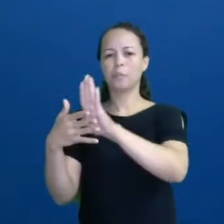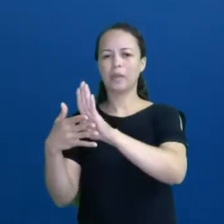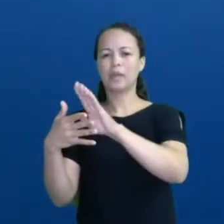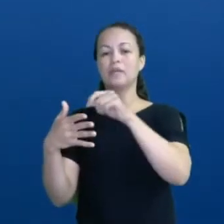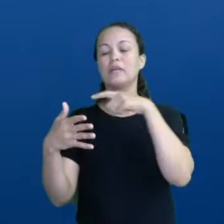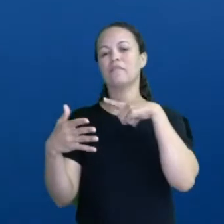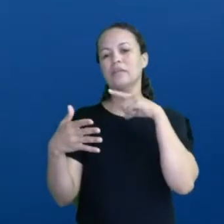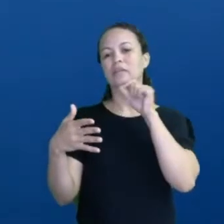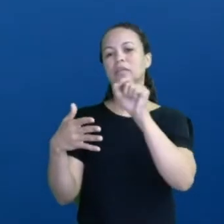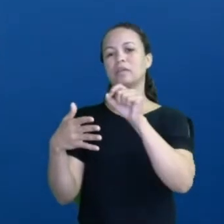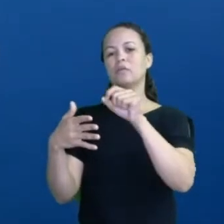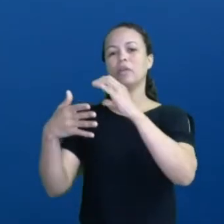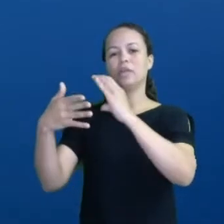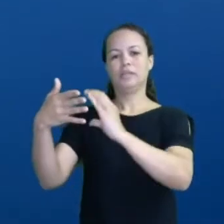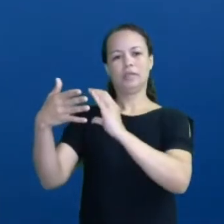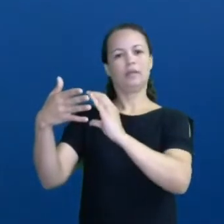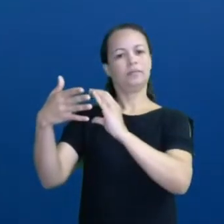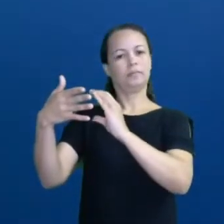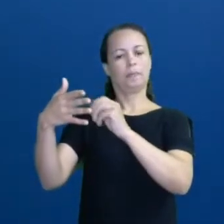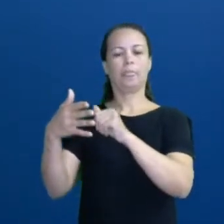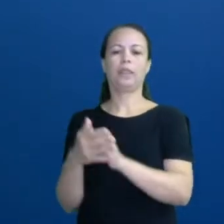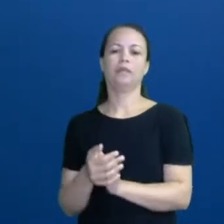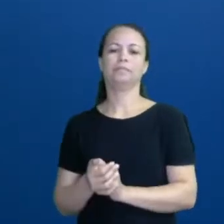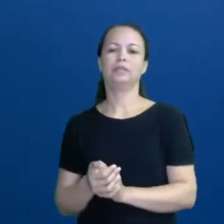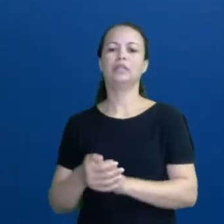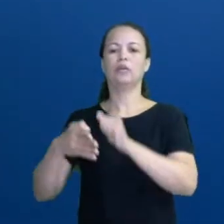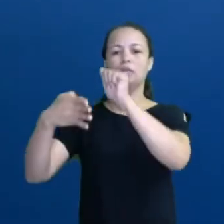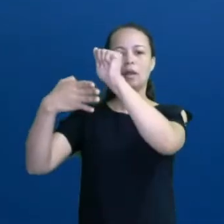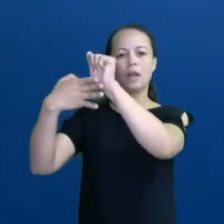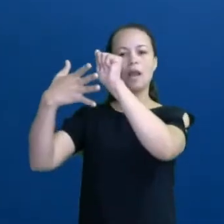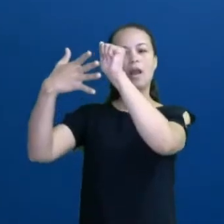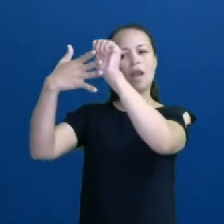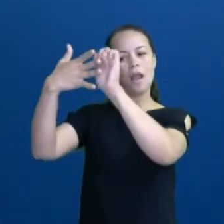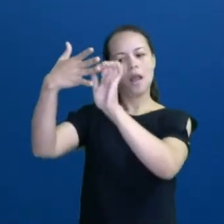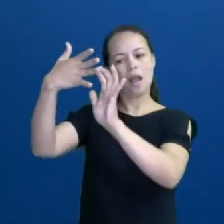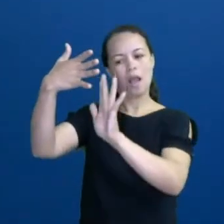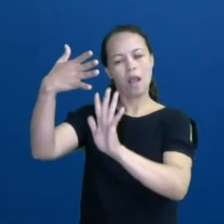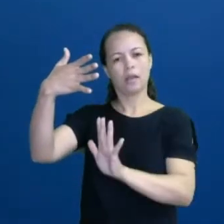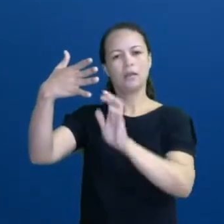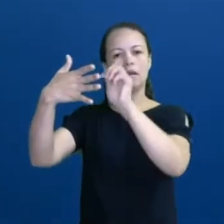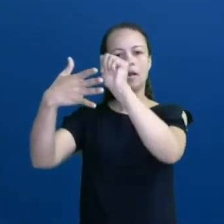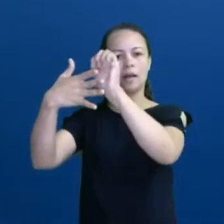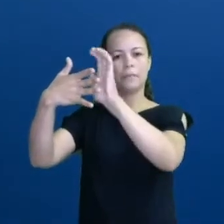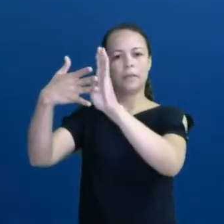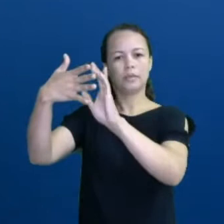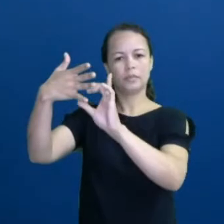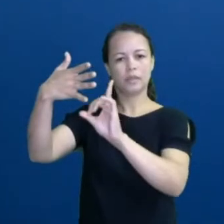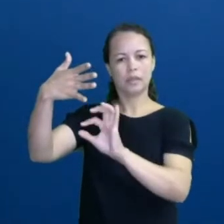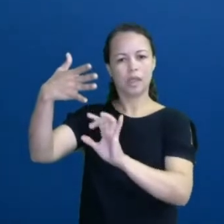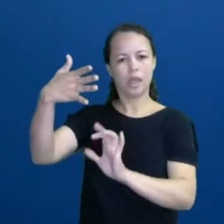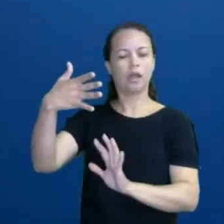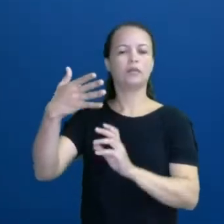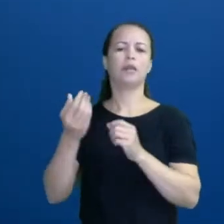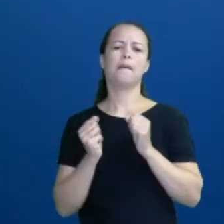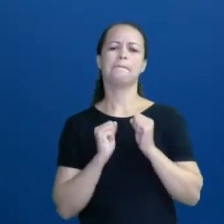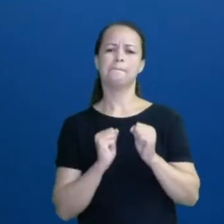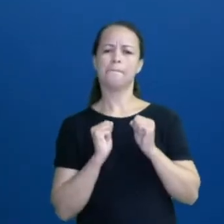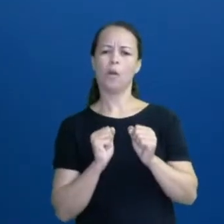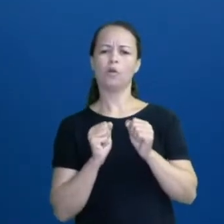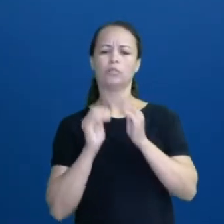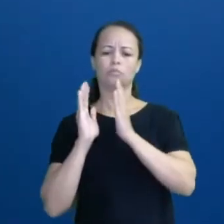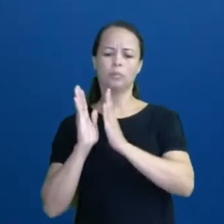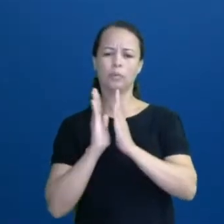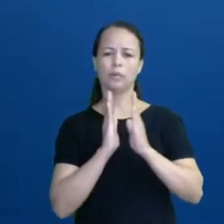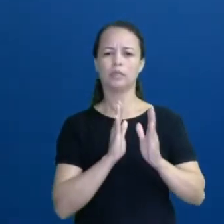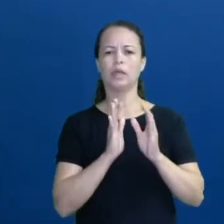aparecer com a letrinha C. Então as listas elas podem seguir a ordem alfabética. Elas podem seguir também a